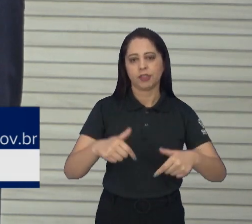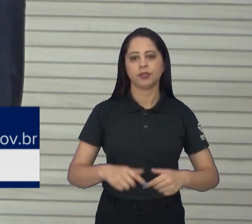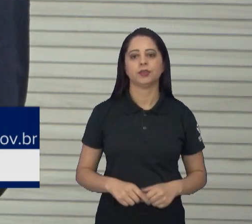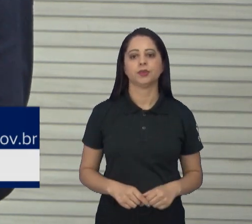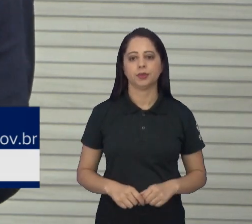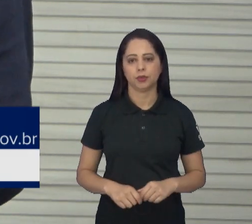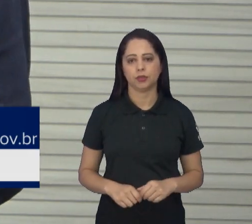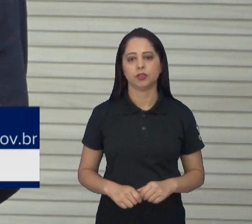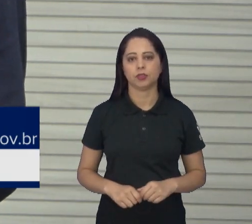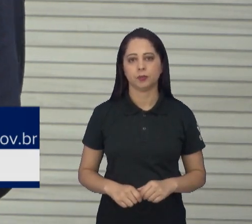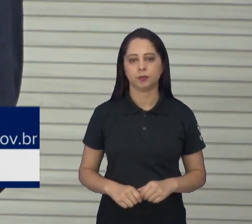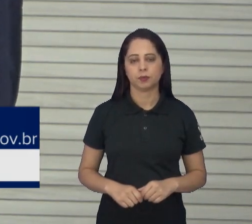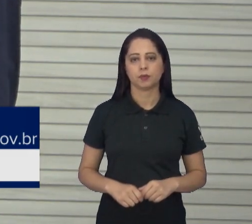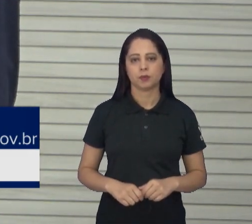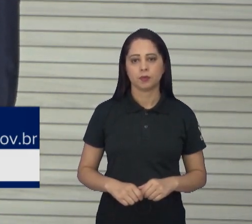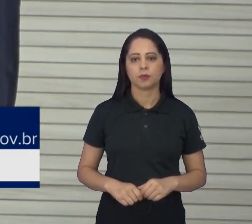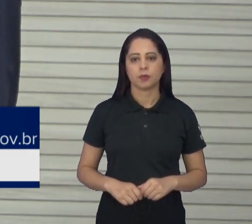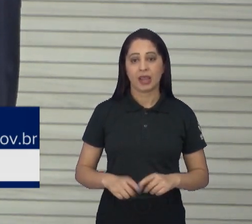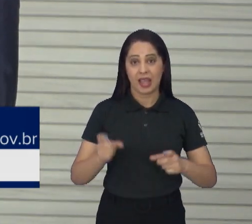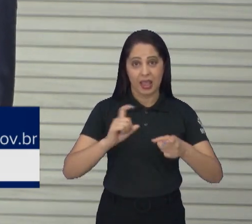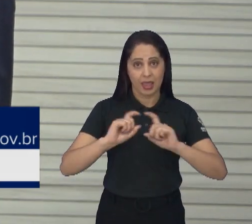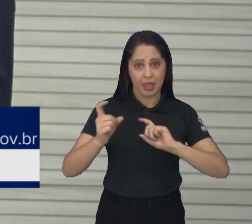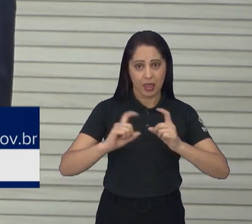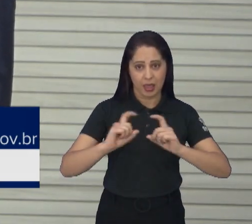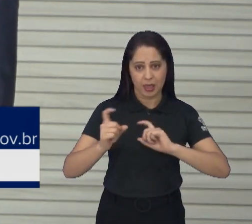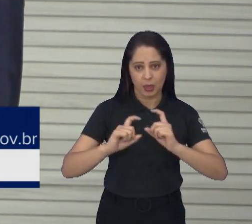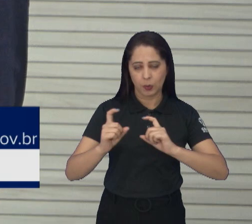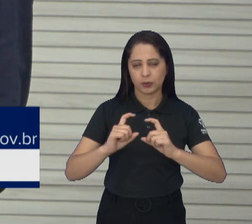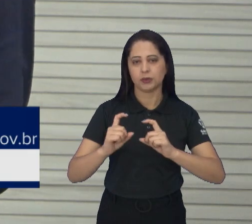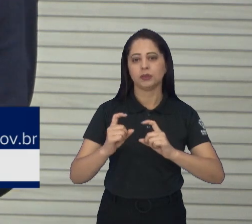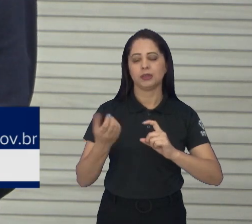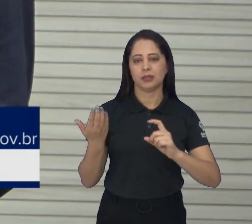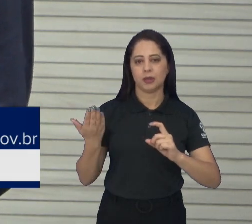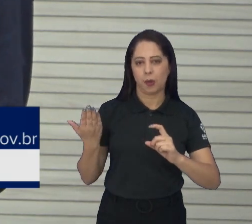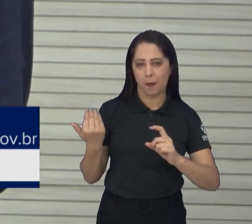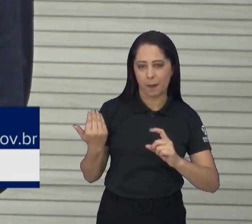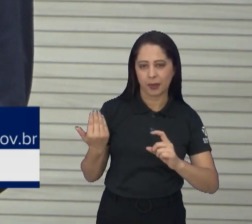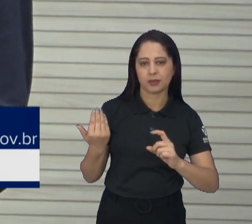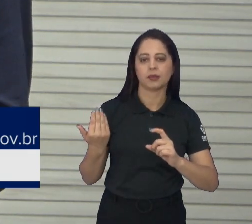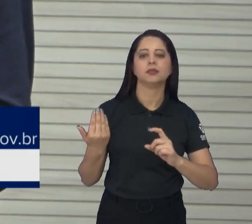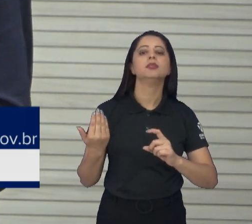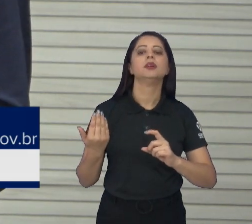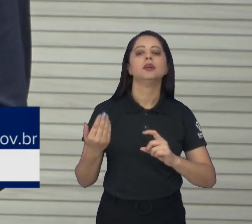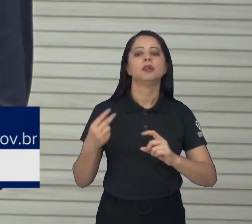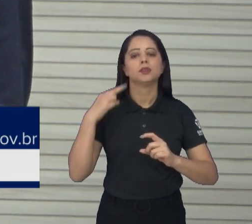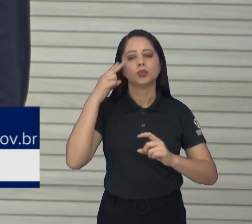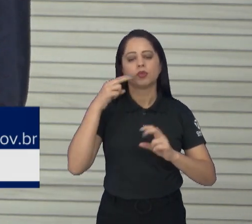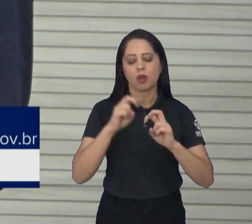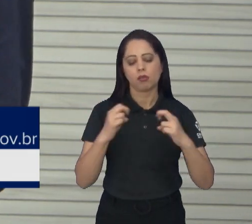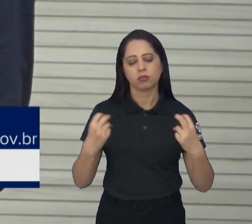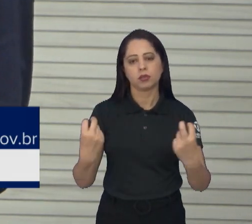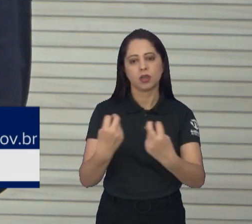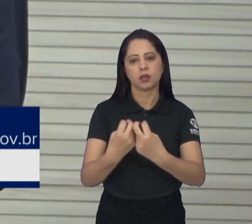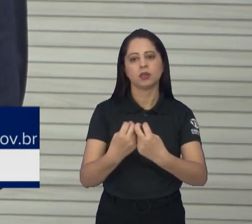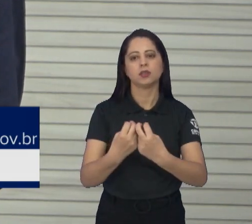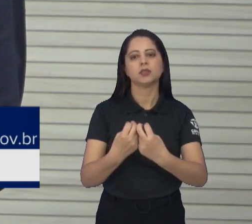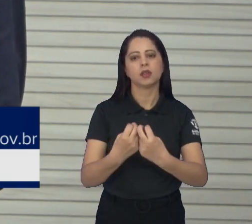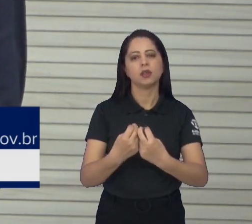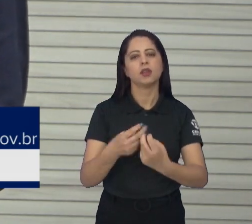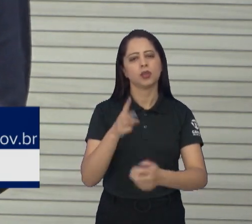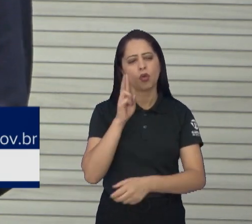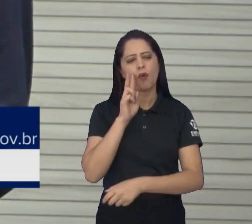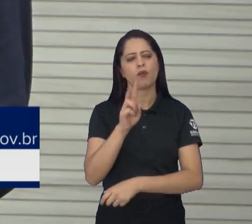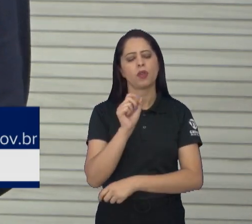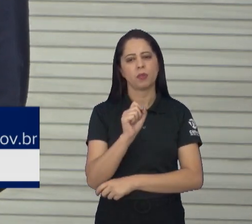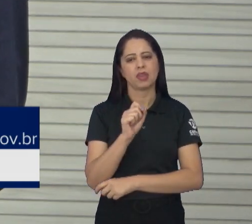nós fizemos essa reunião com o Marcão, com todos os vereadores, e nós vimos, constatamos mesmo